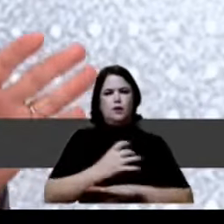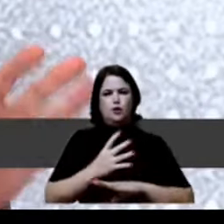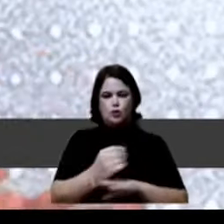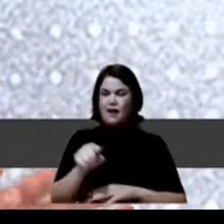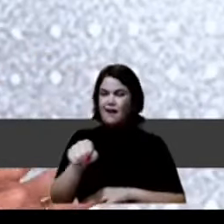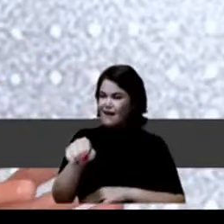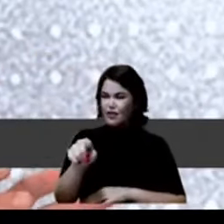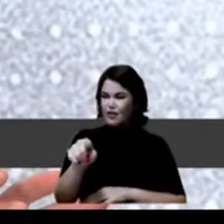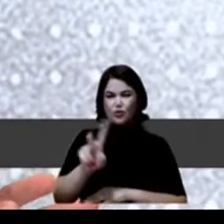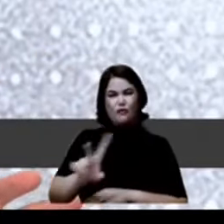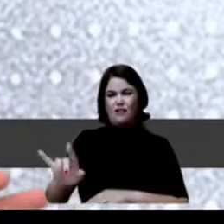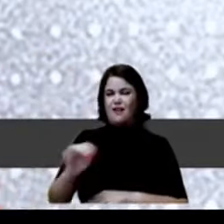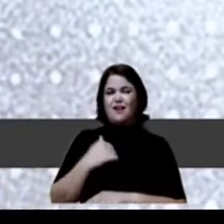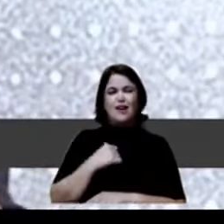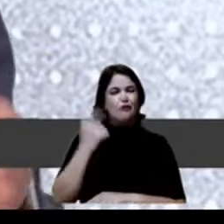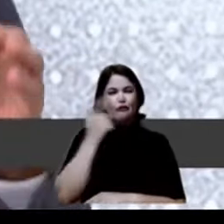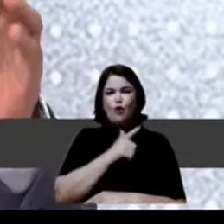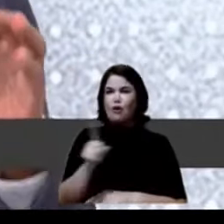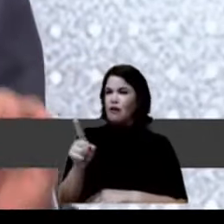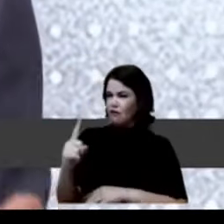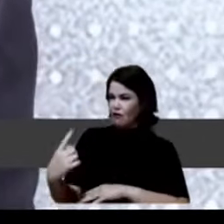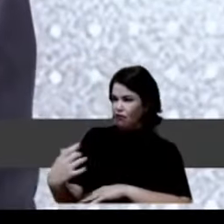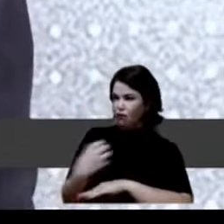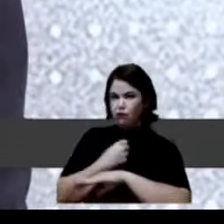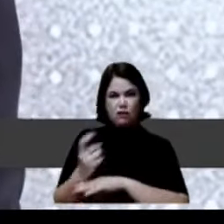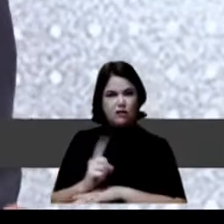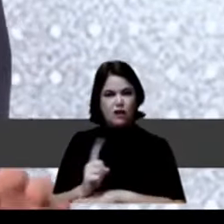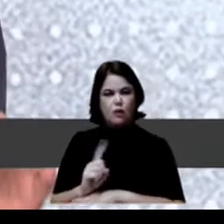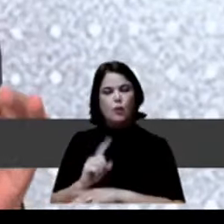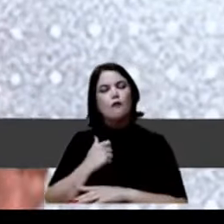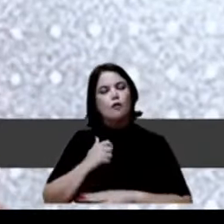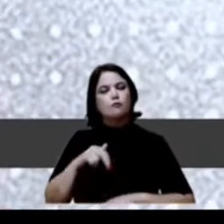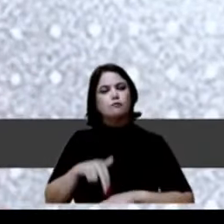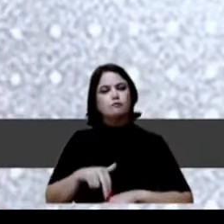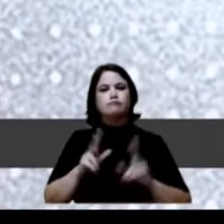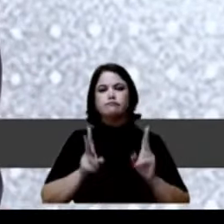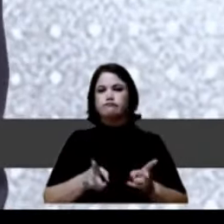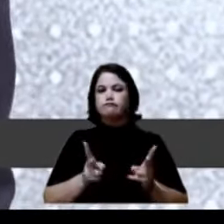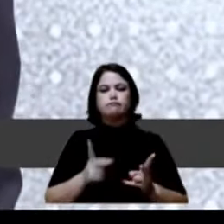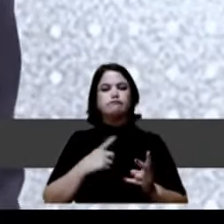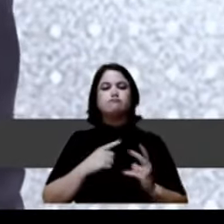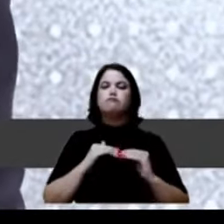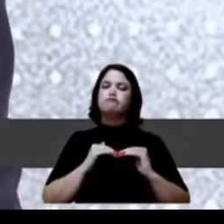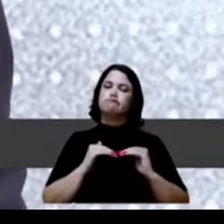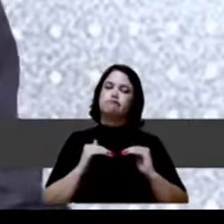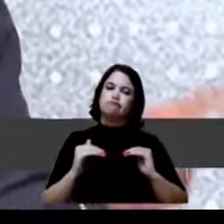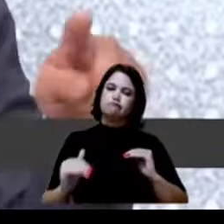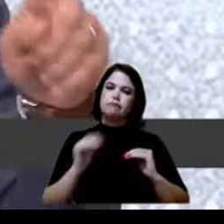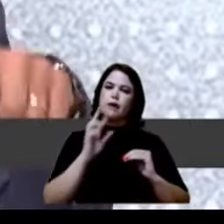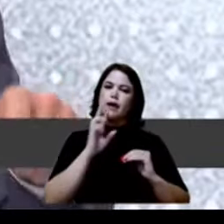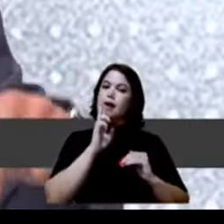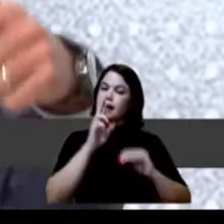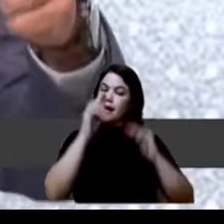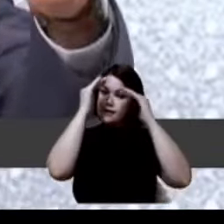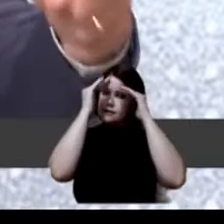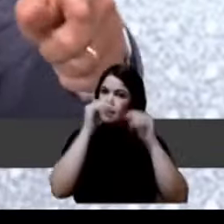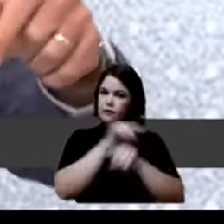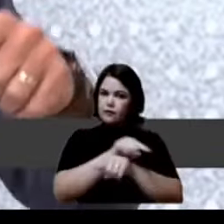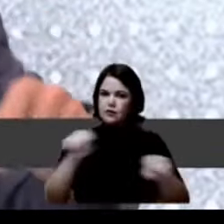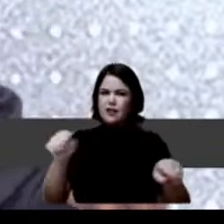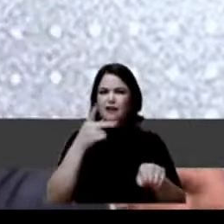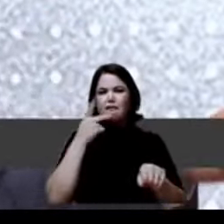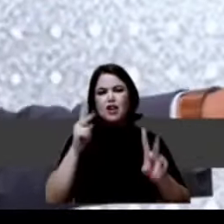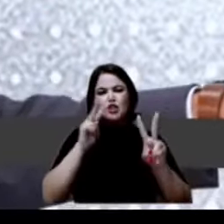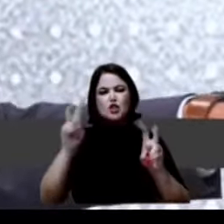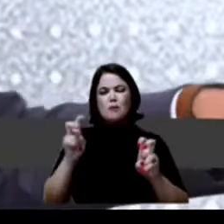Ele não vai. Eu não vou cair no golpe dele. Eu vou manter aqui a minha estabilidade em respeito a você. Ele vinha com o negócio das ondas, ele foi